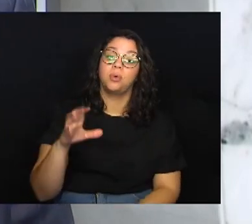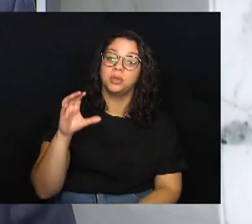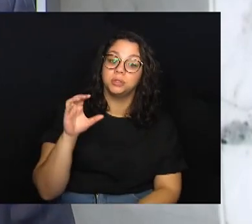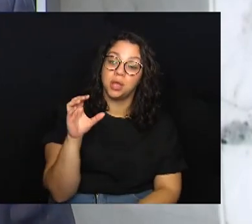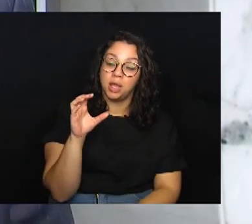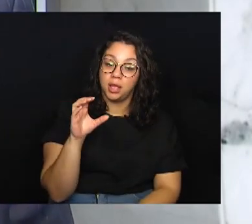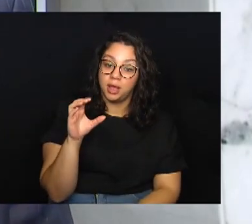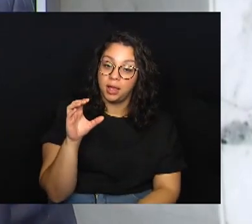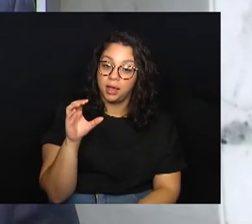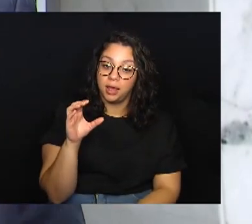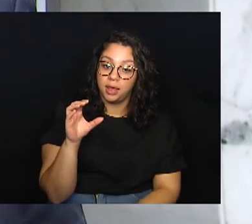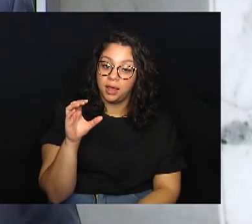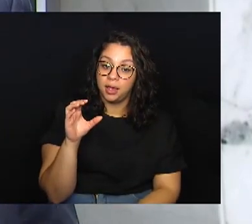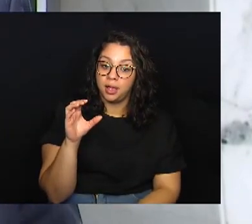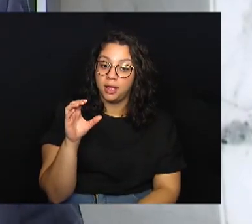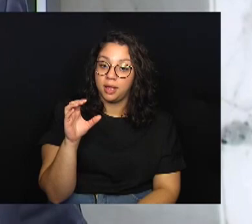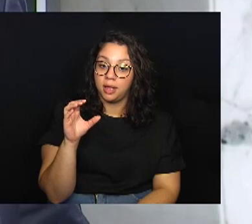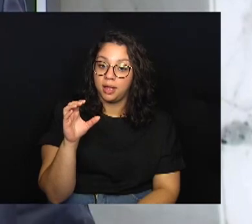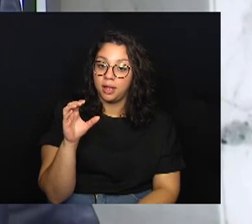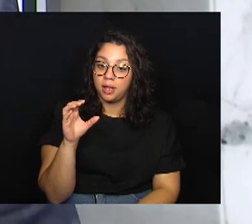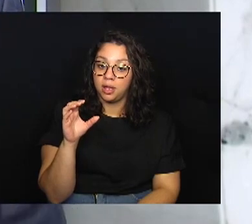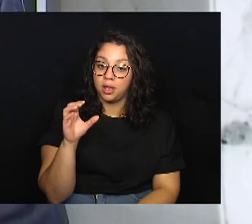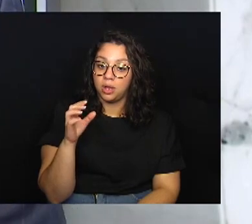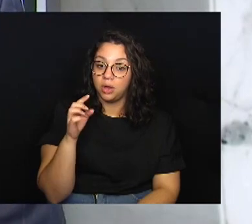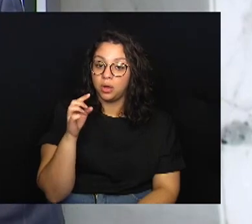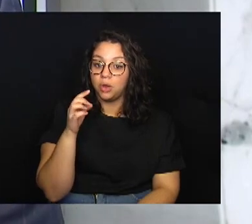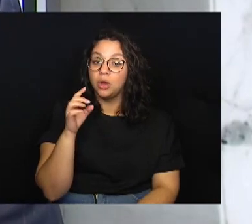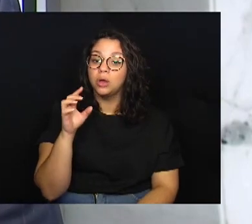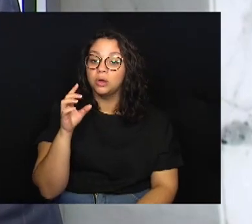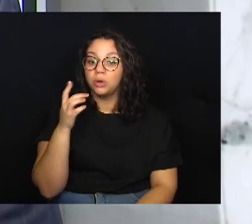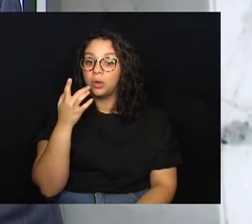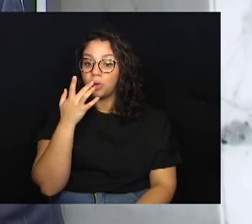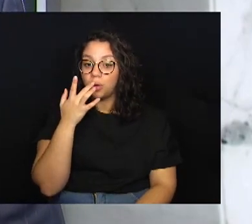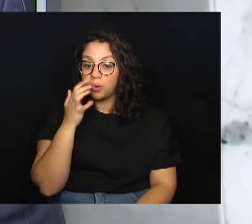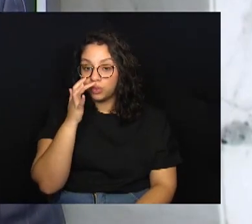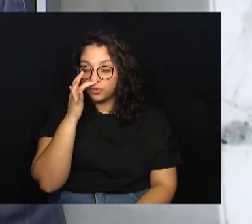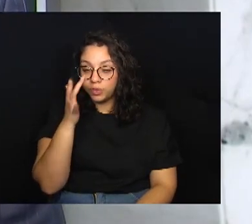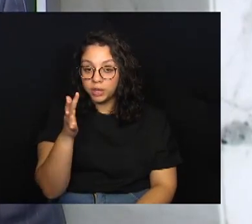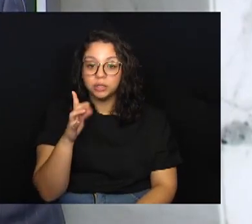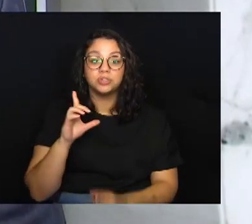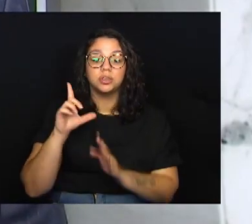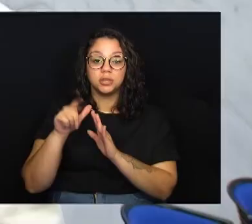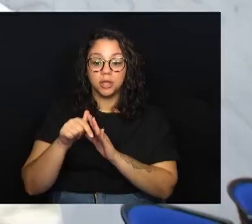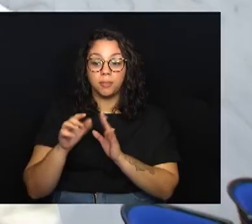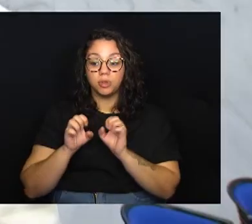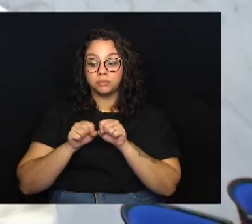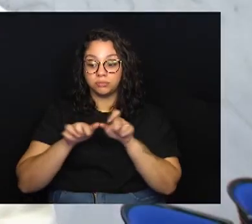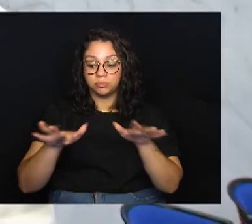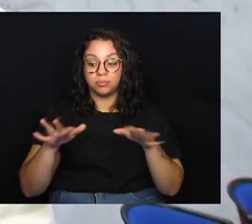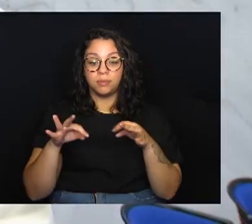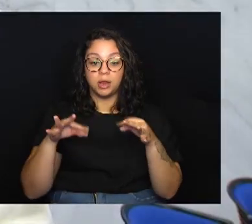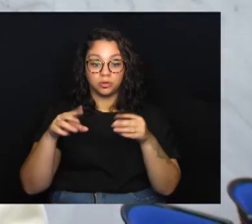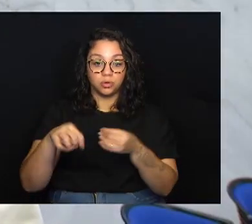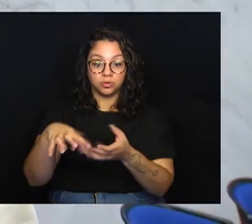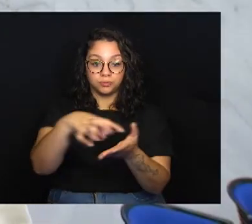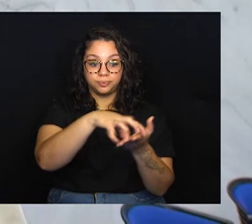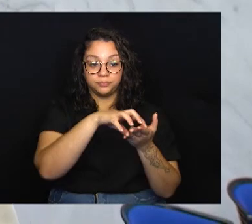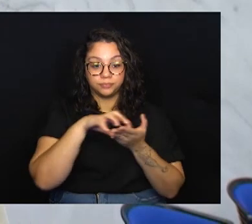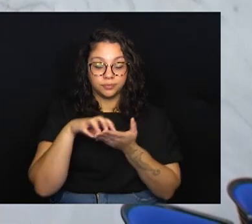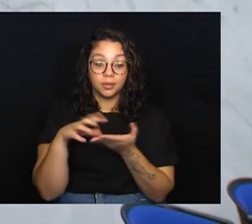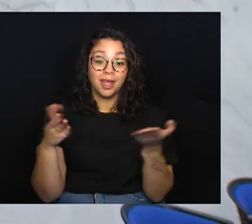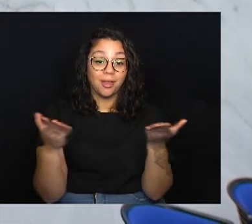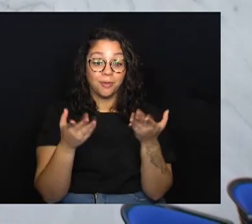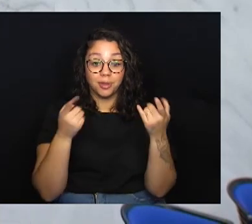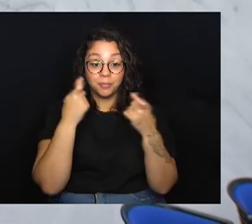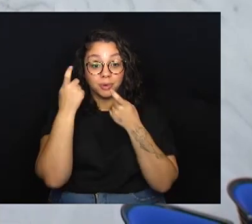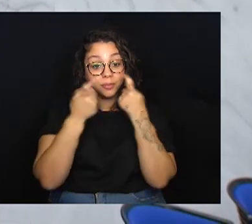UPAs, num segundo momento. Então a ideia é que a gente expanda esse projeto para todas as unidades de saúde de Campinas. A preocupação da gente agora é o seguinte: a